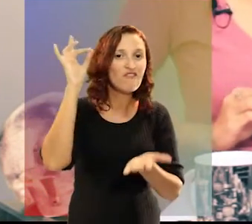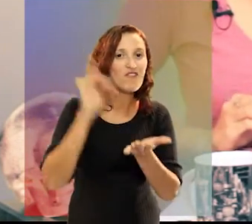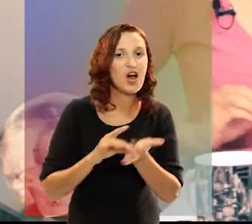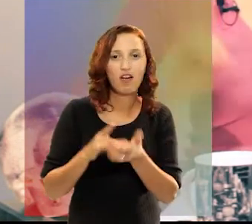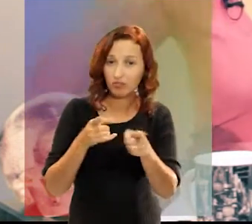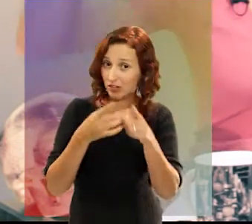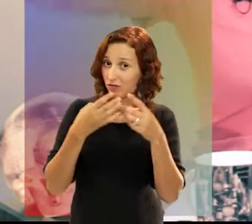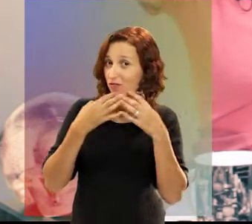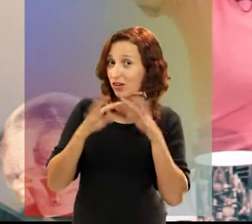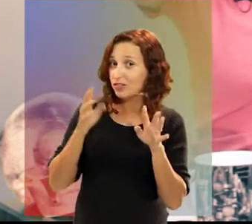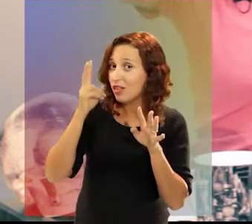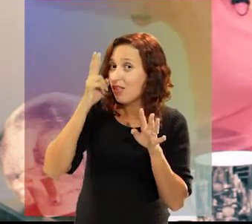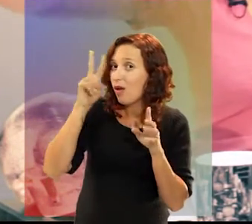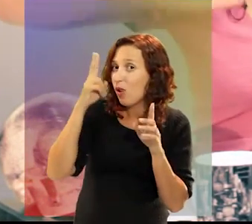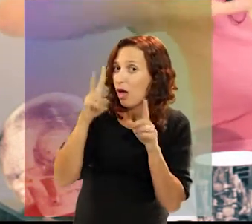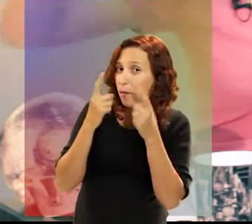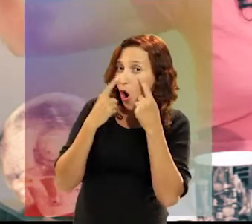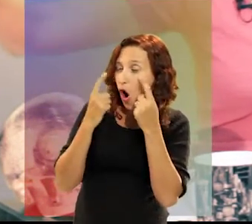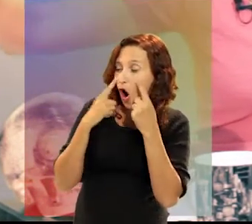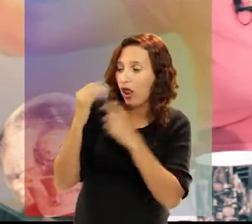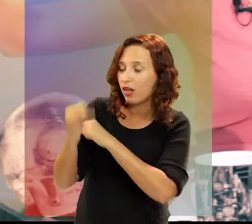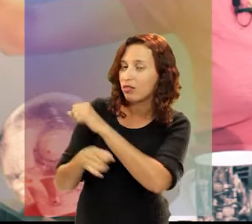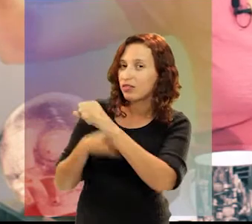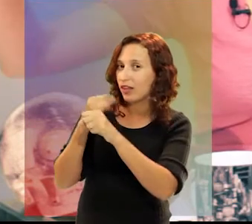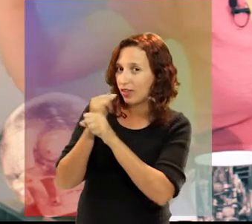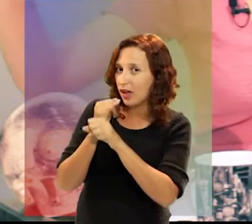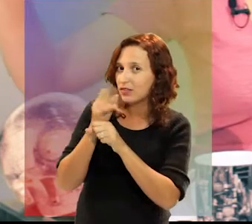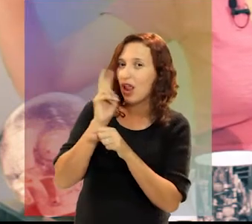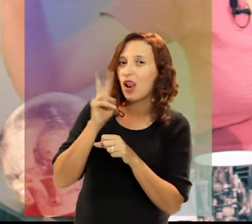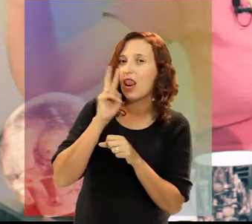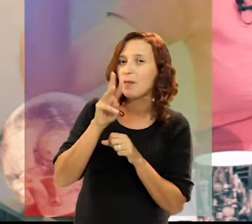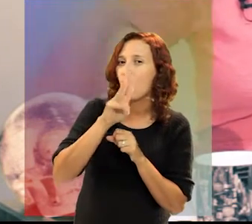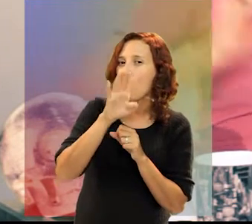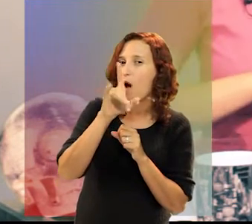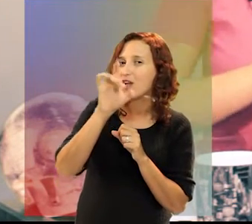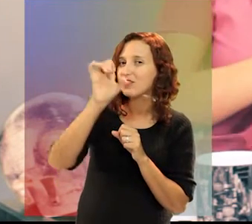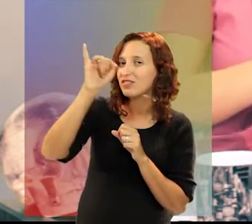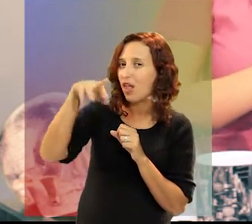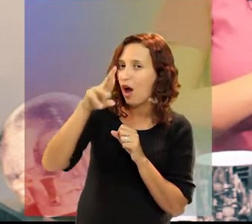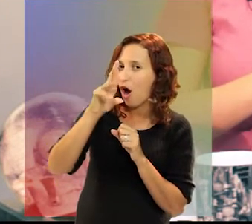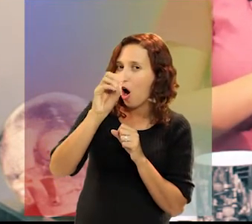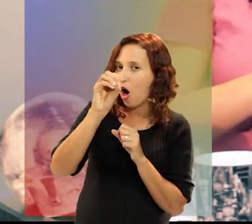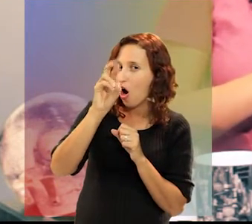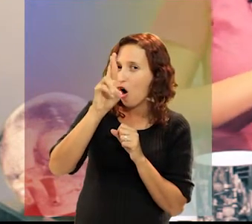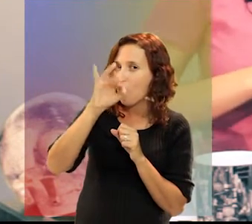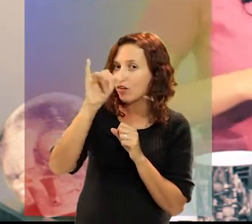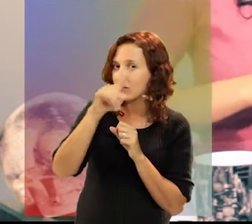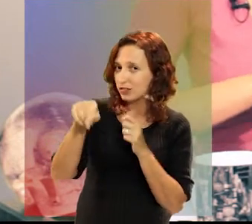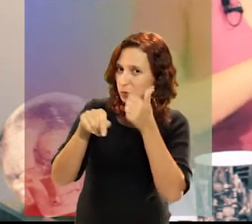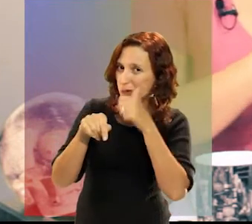foram acontecidos, que estão registrados em vários lugares. É só você jogar no Google. Não é, senhora Wesley Roniz?